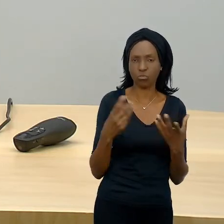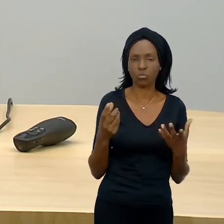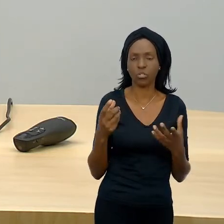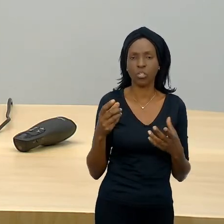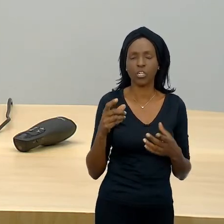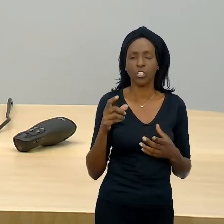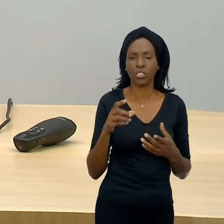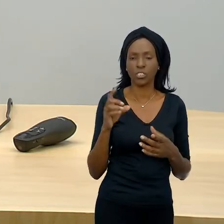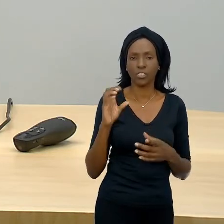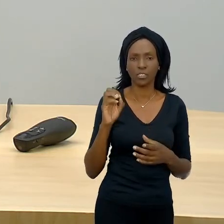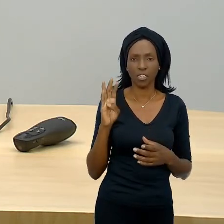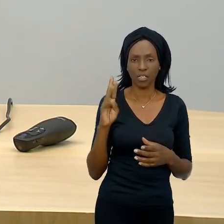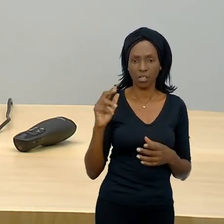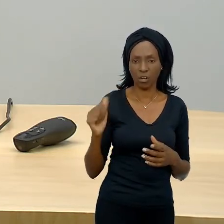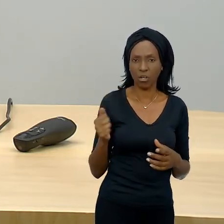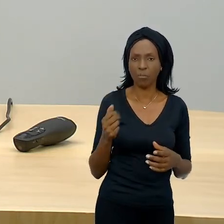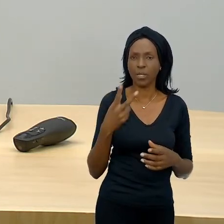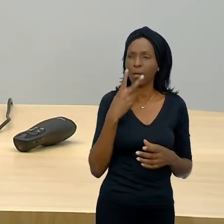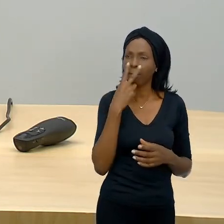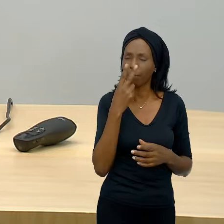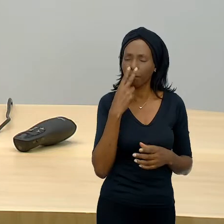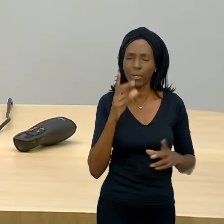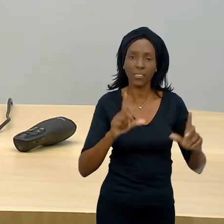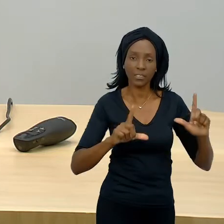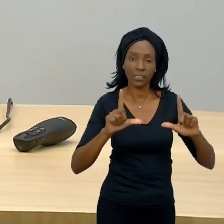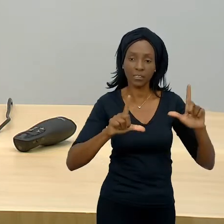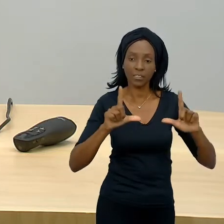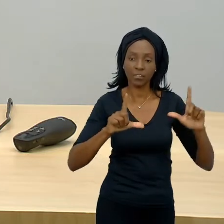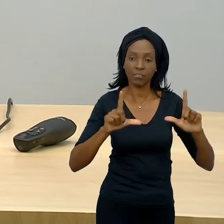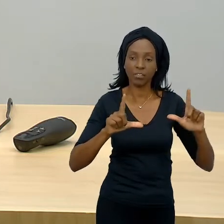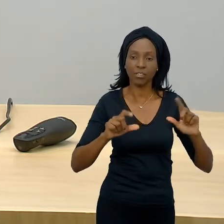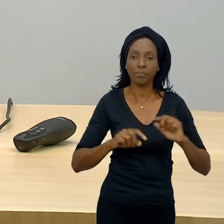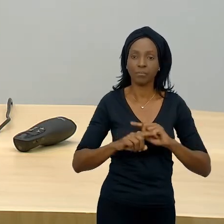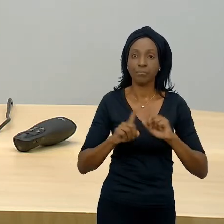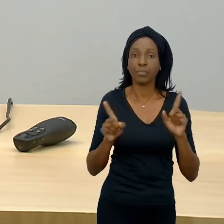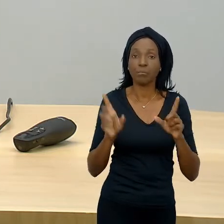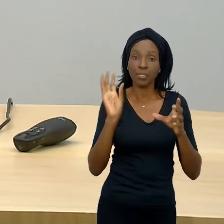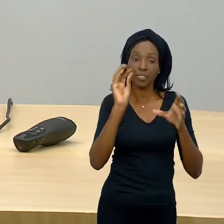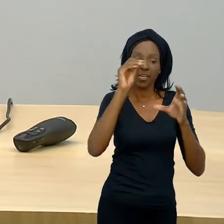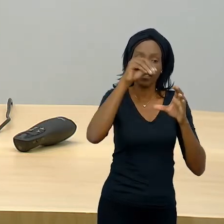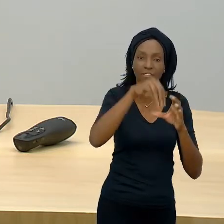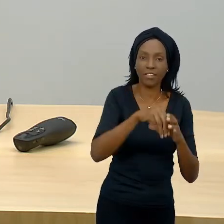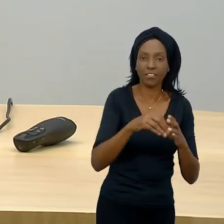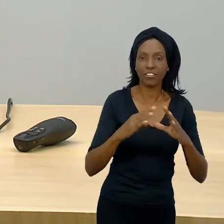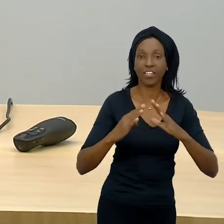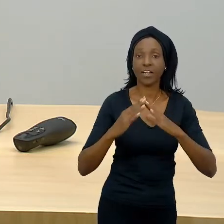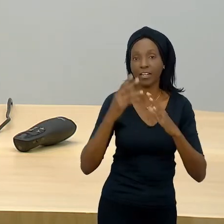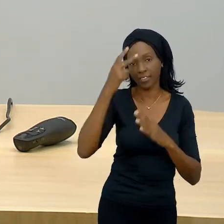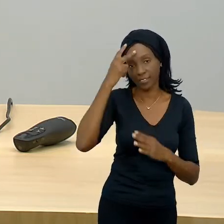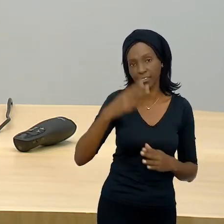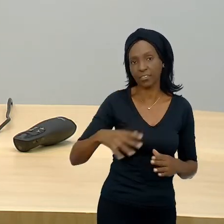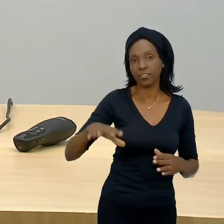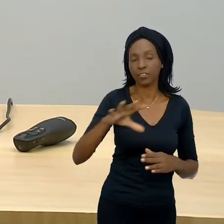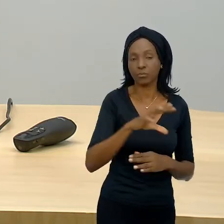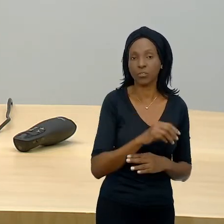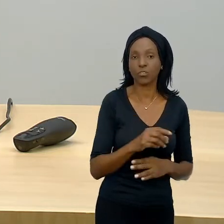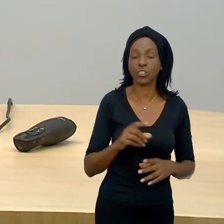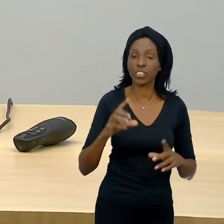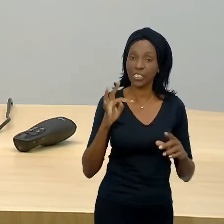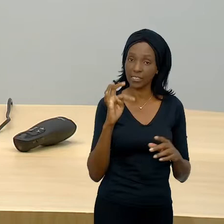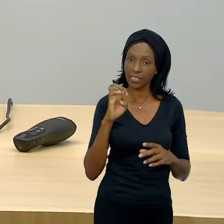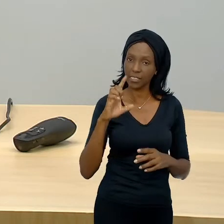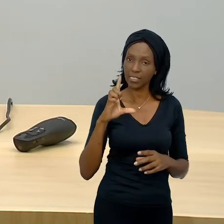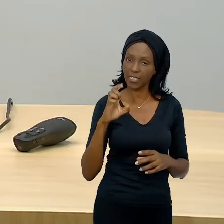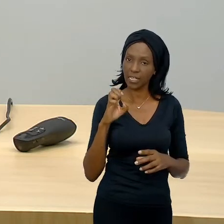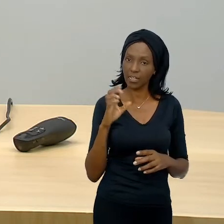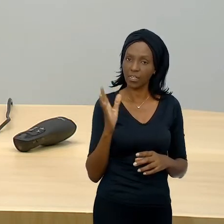aparatos parecidos com uma televisão, assim, e que são colocados dentro da casa das pessoas, e na teletela